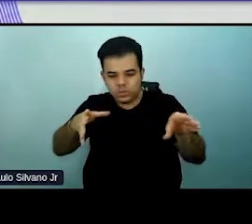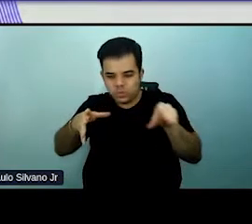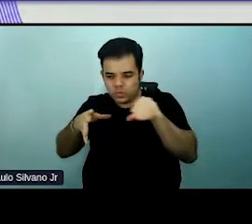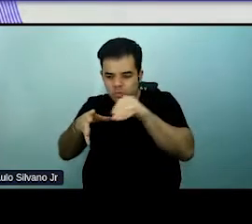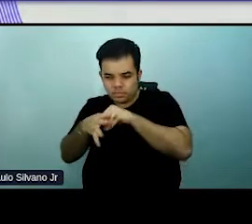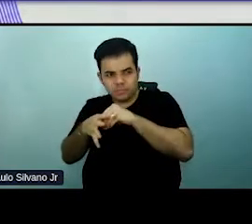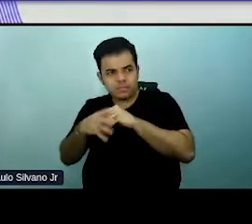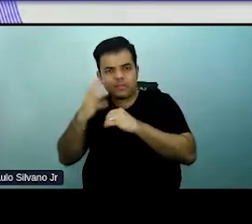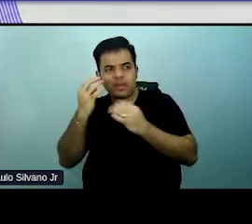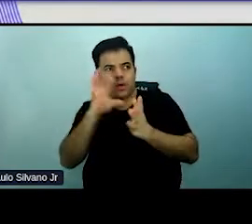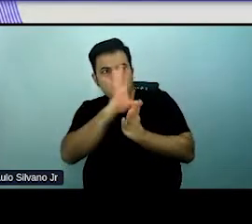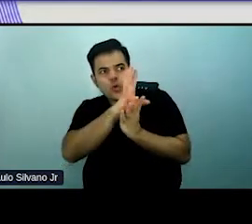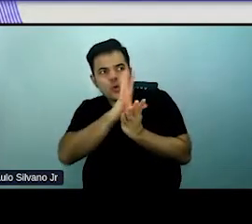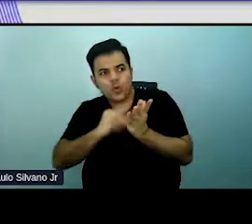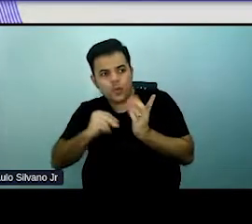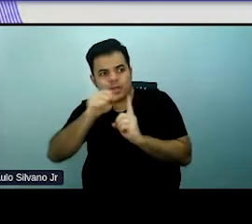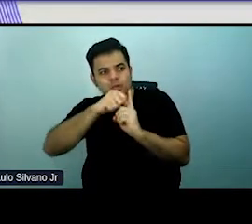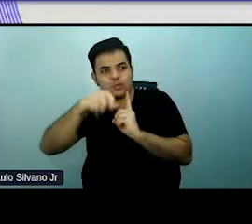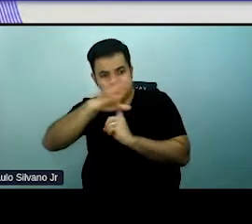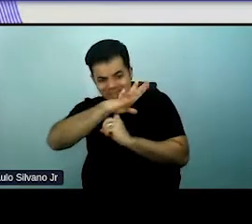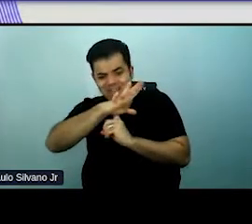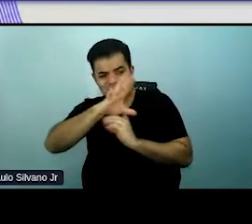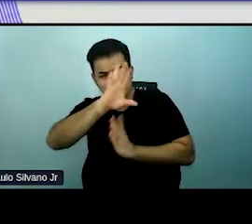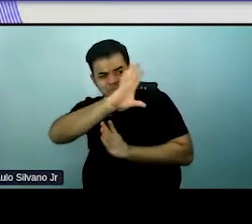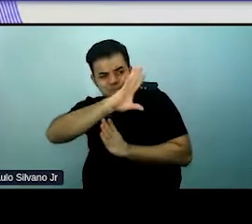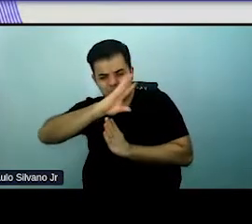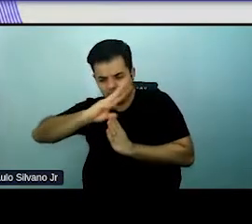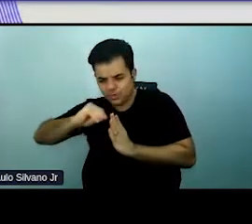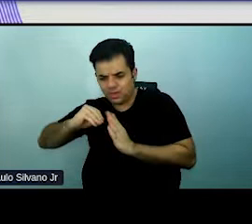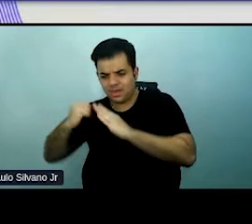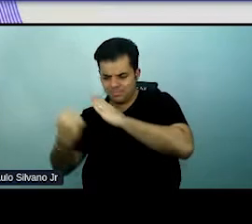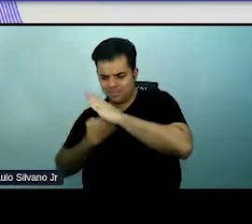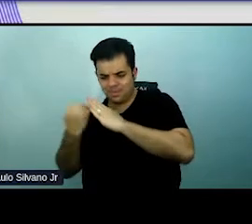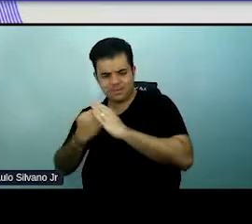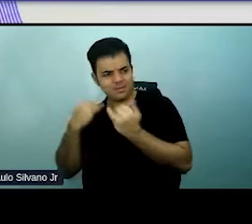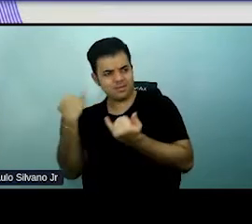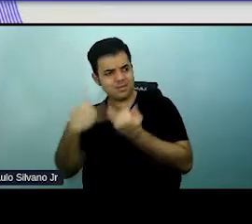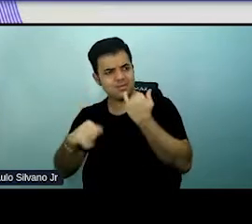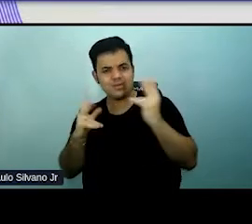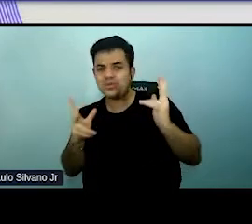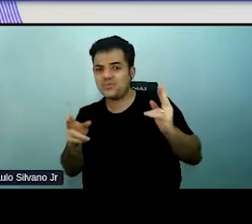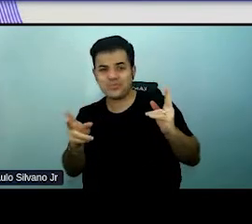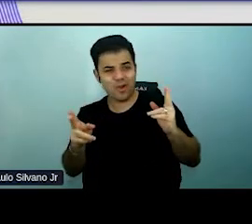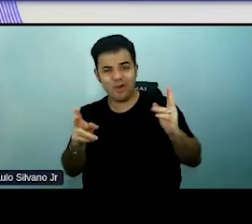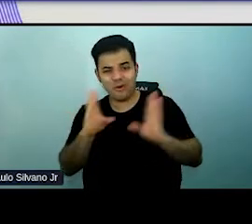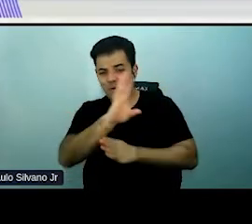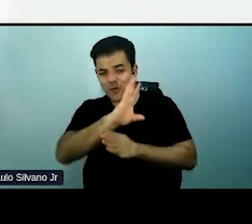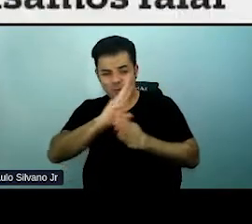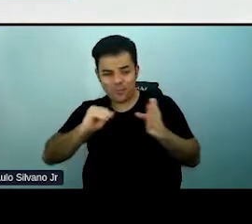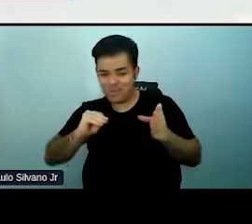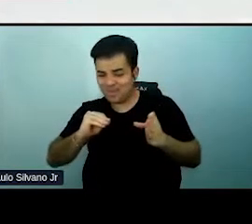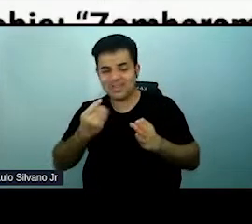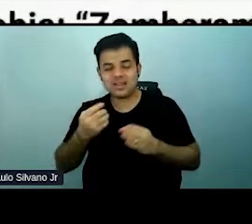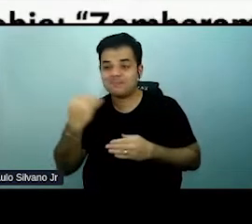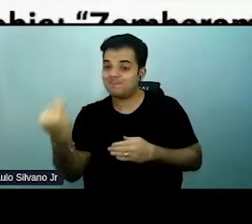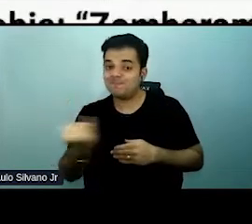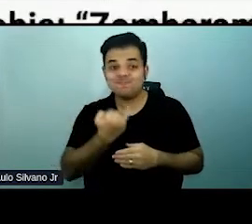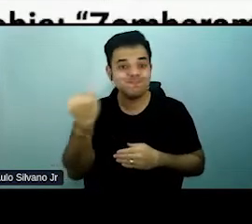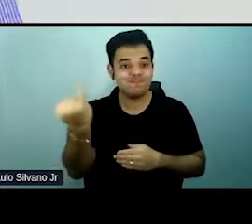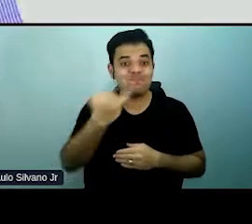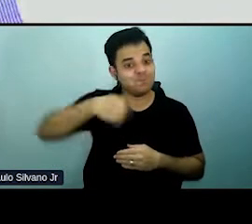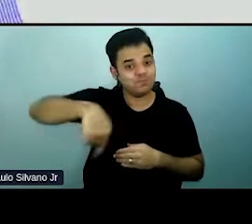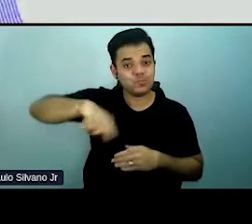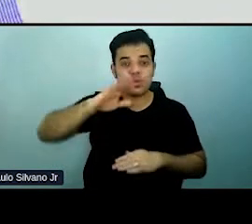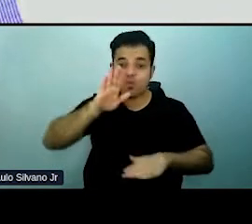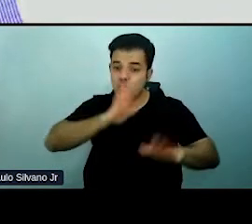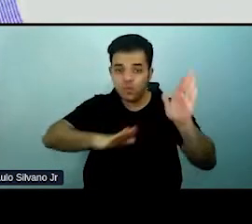reprodução muito do que está acontecendo na sociedade como um todo. Então, isso é extremamente importante, a gente ter esse